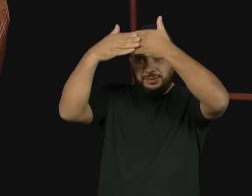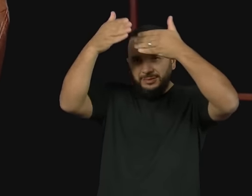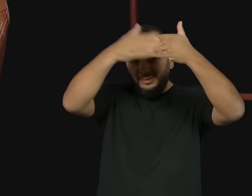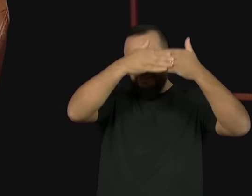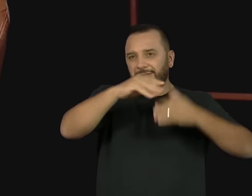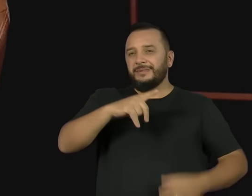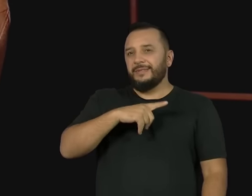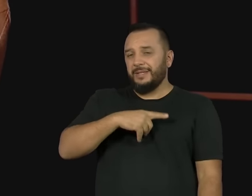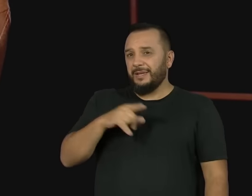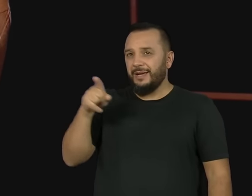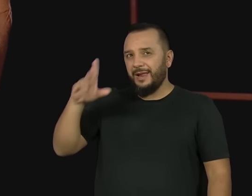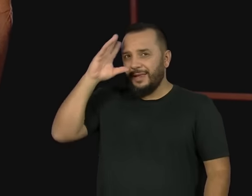Ela já entendia, ela nasceu em